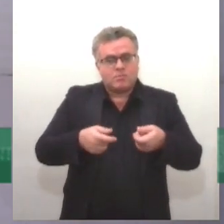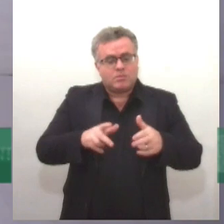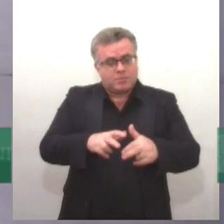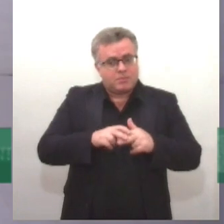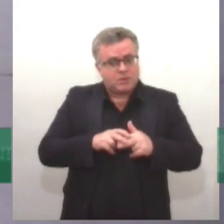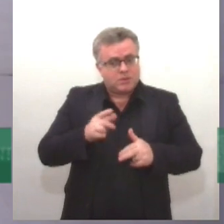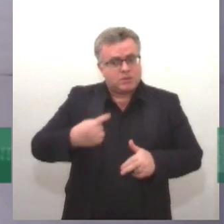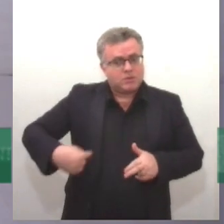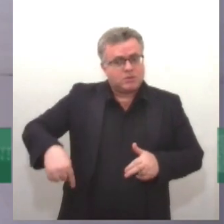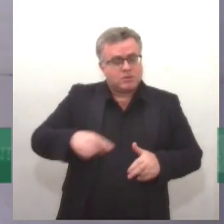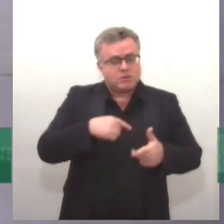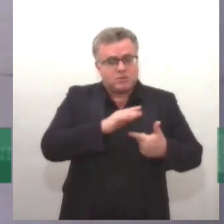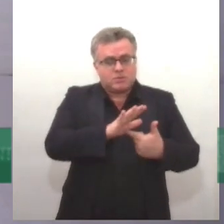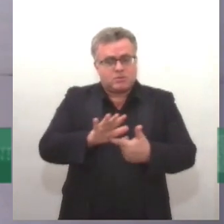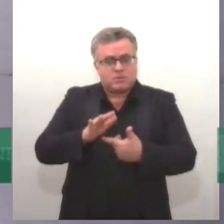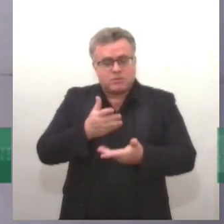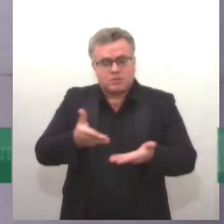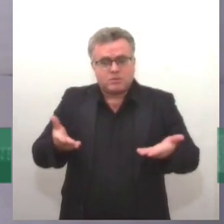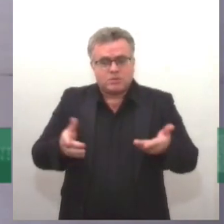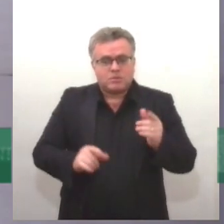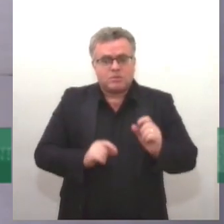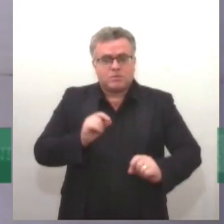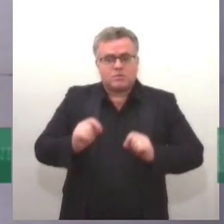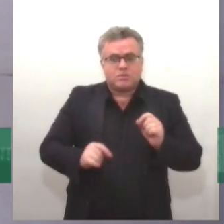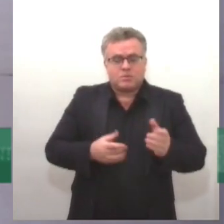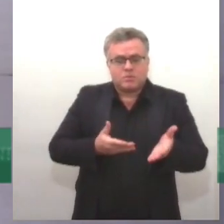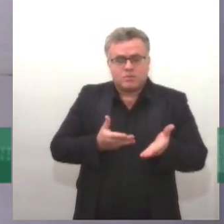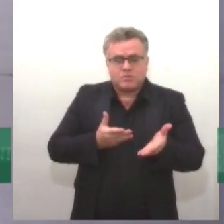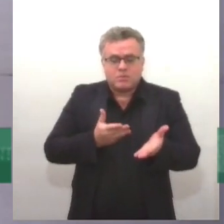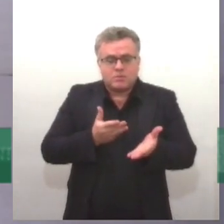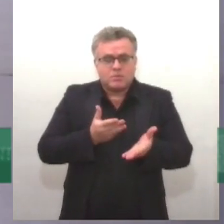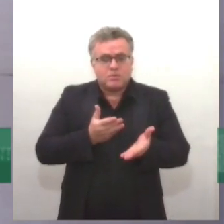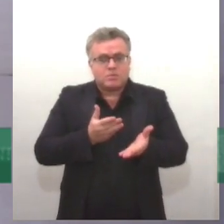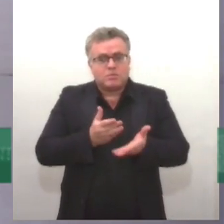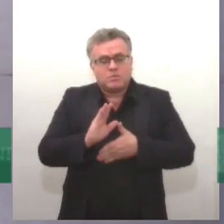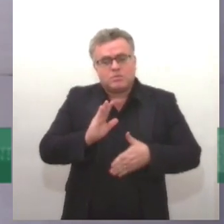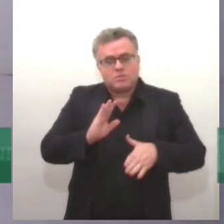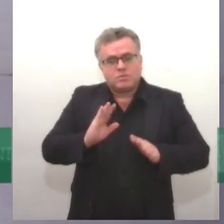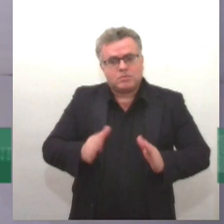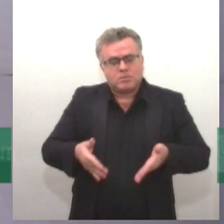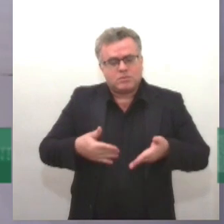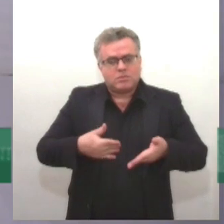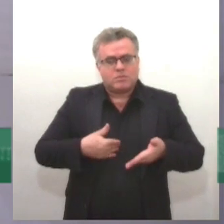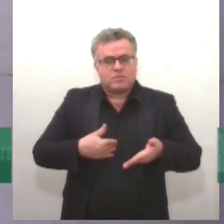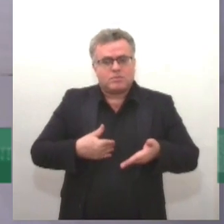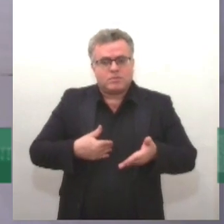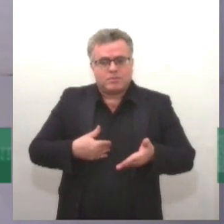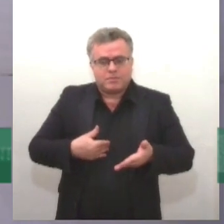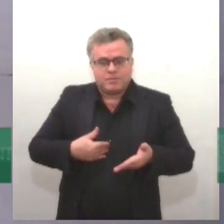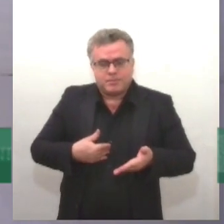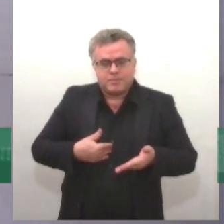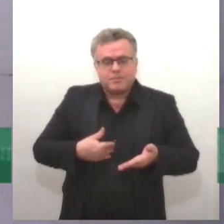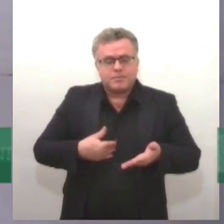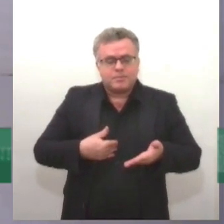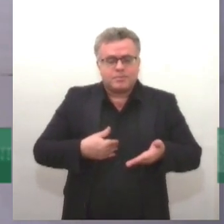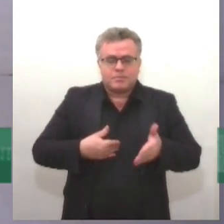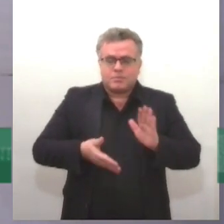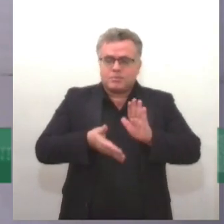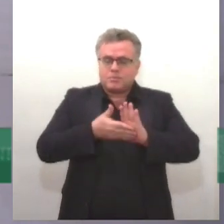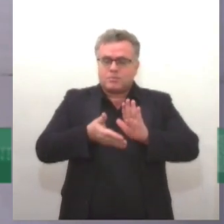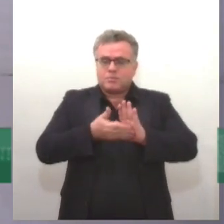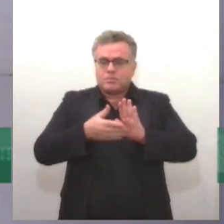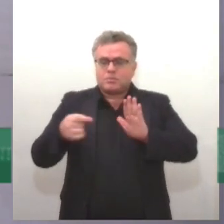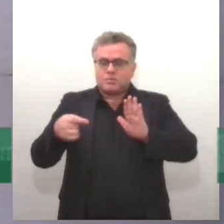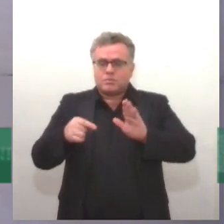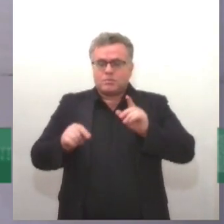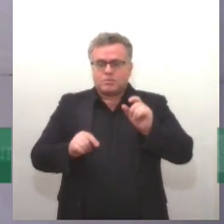gente o seguinte: caso aprovada, né, e sancionada, valendo essa proposta, transformando-se em